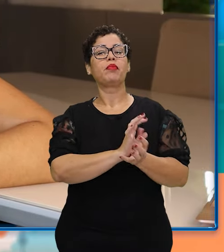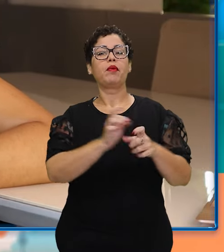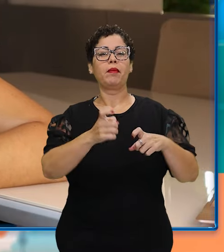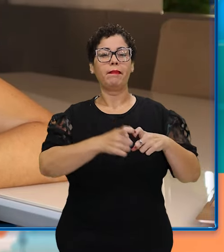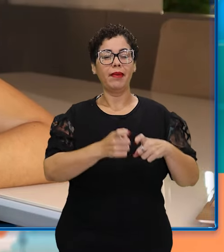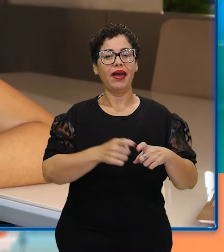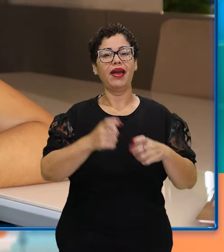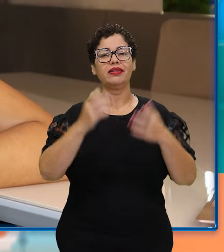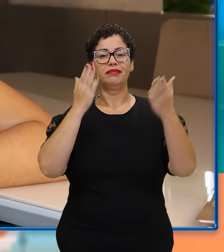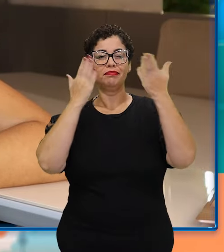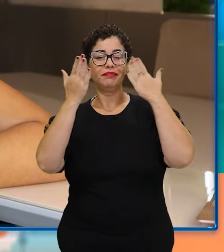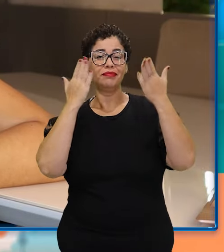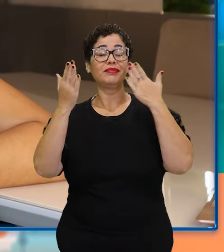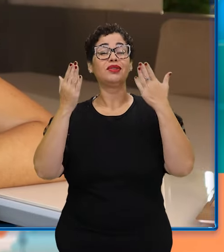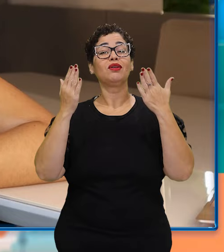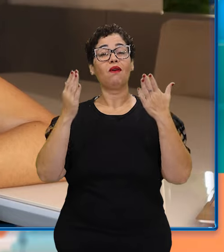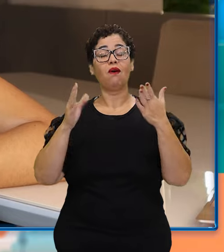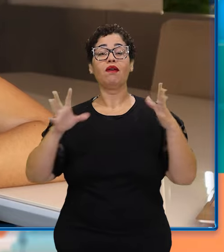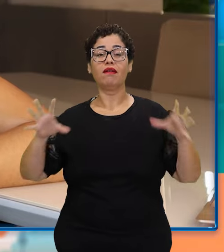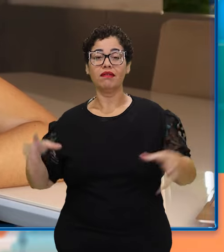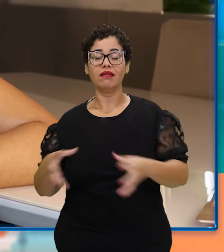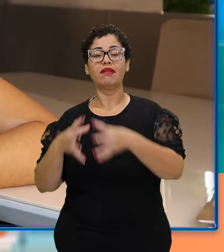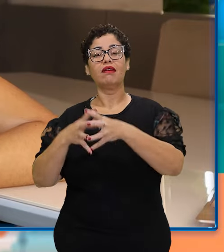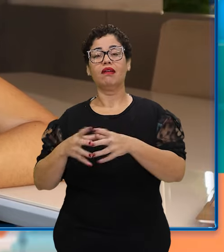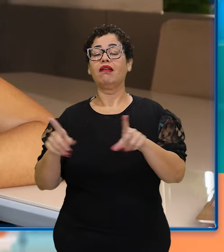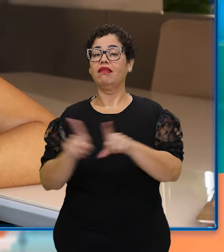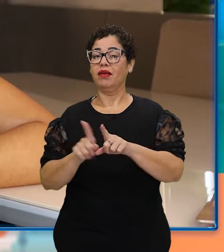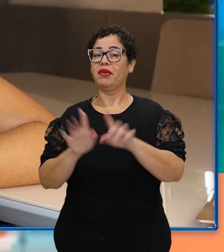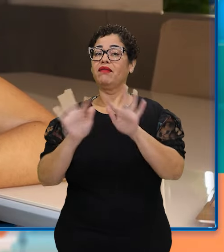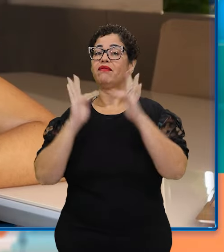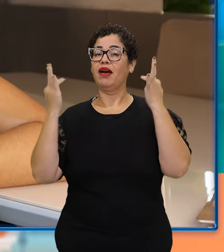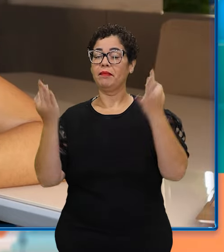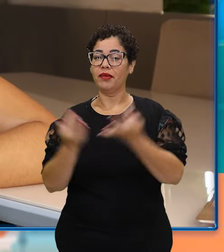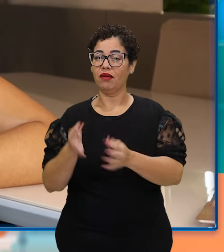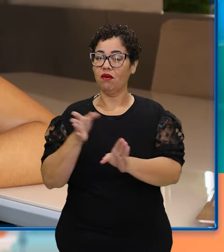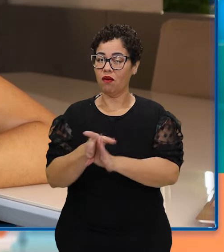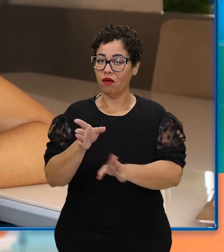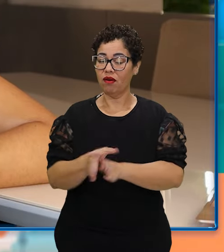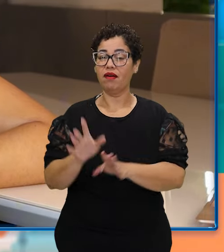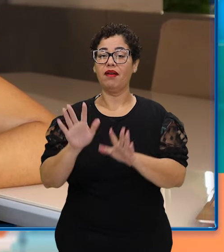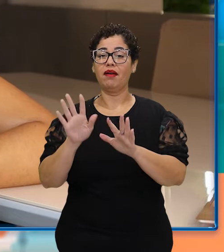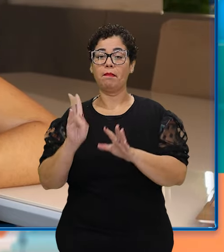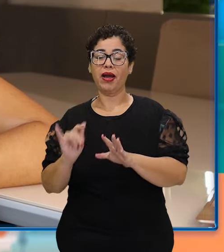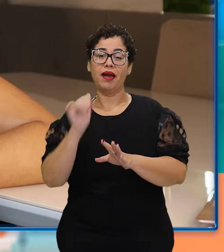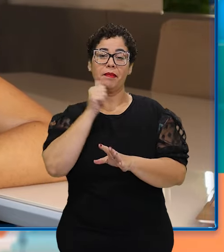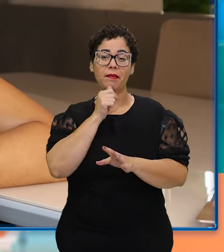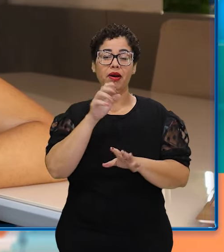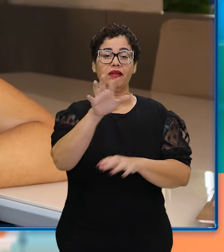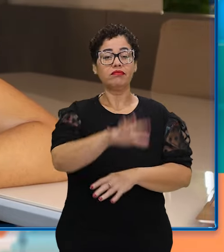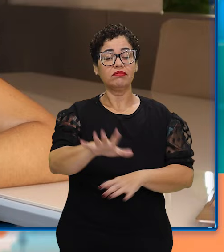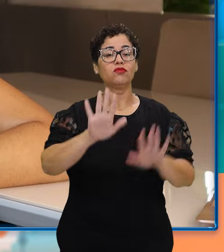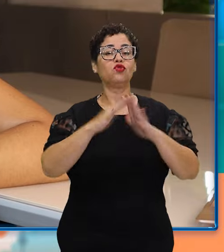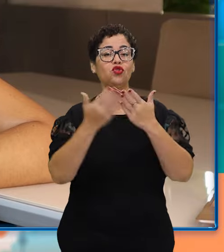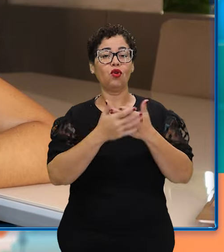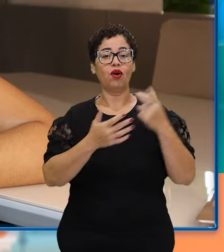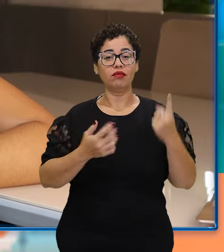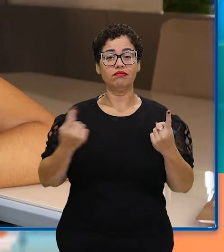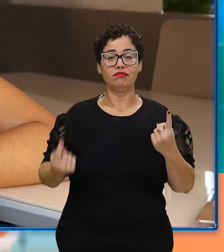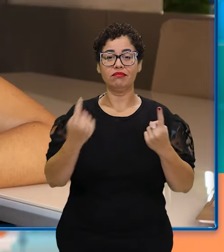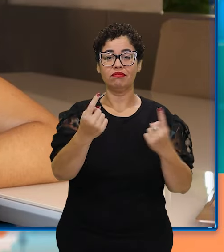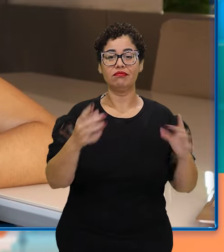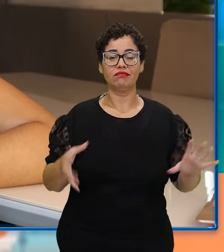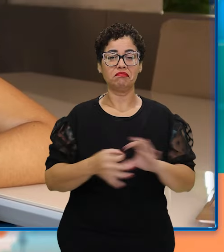um médico, psicólogo e também incluindo a família, orientação aos pais e o ambiente escolar, seja